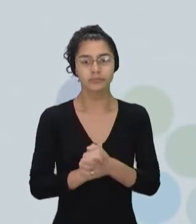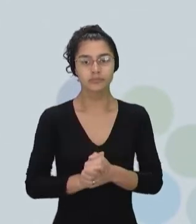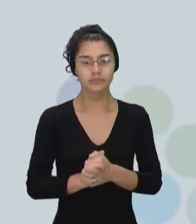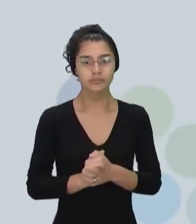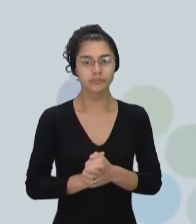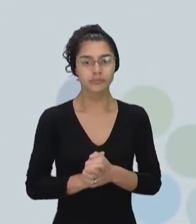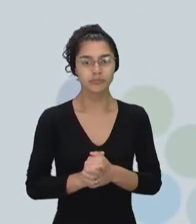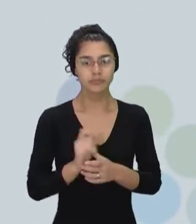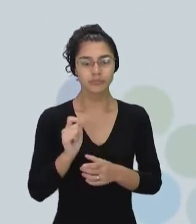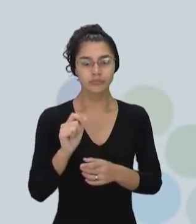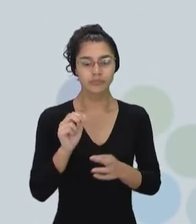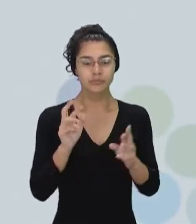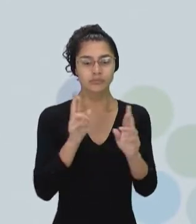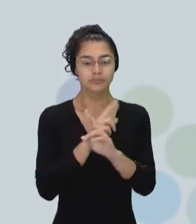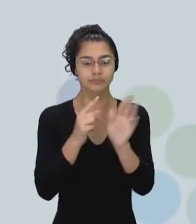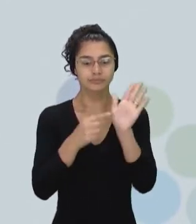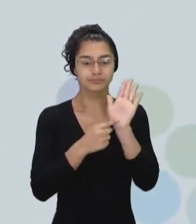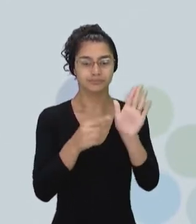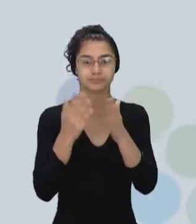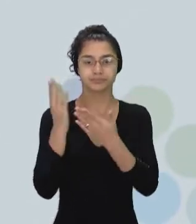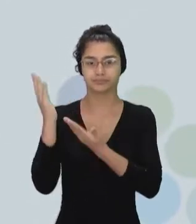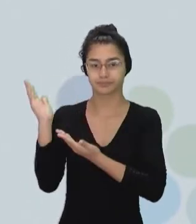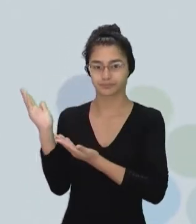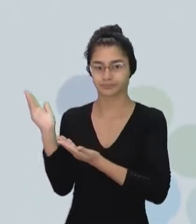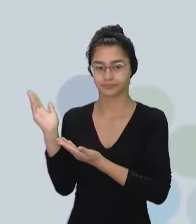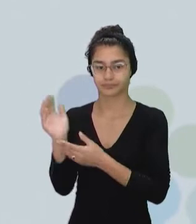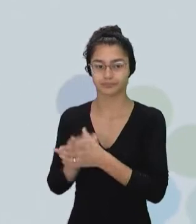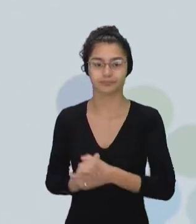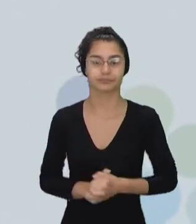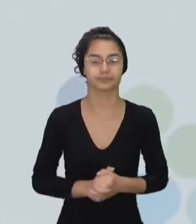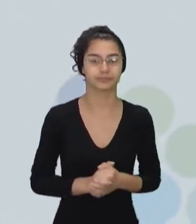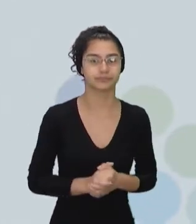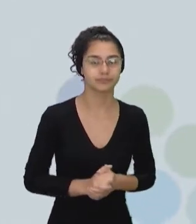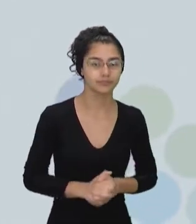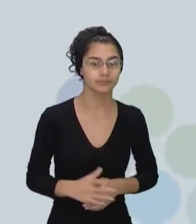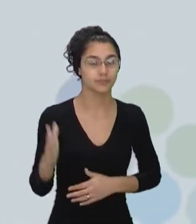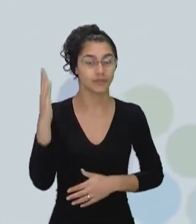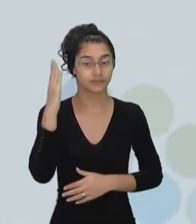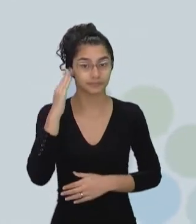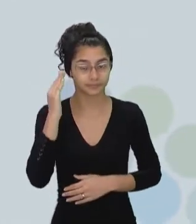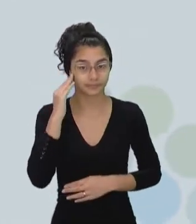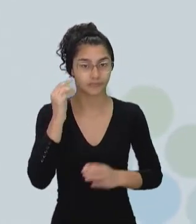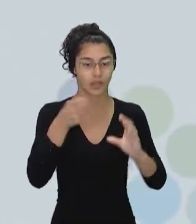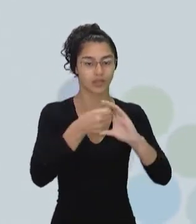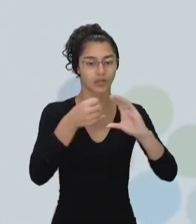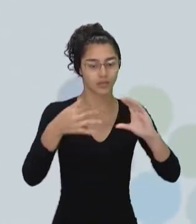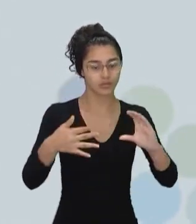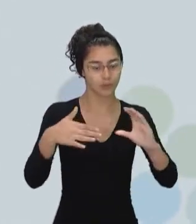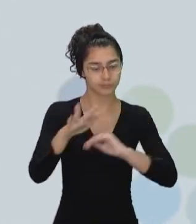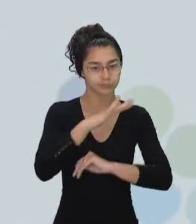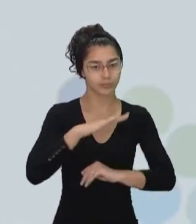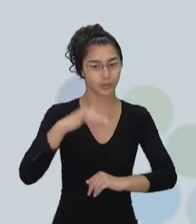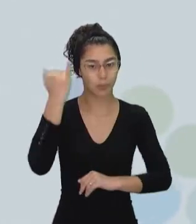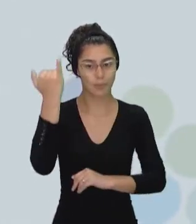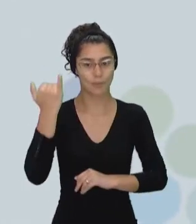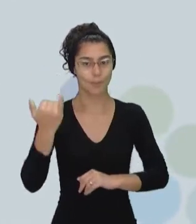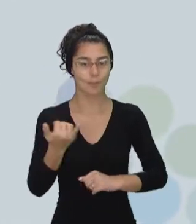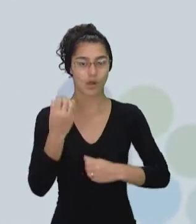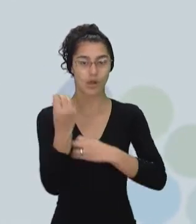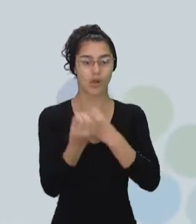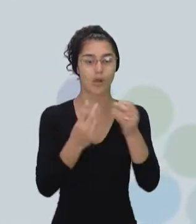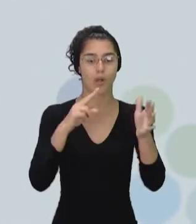aula, que está aí aparecendo na tela. São compreender os aspectos gerais da desnutrição, como